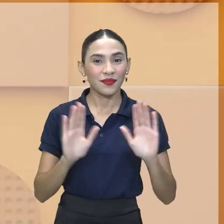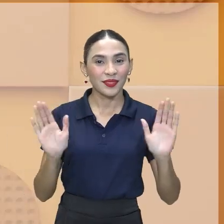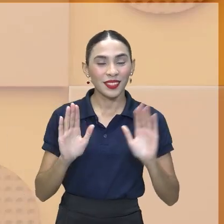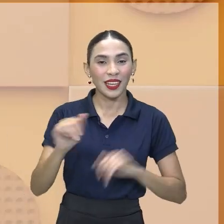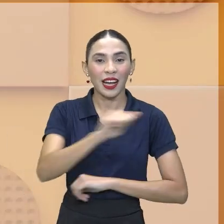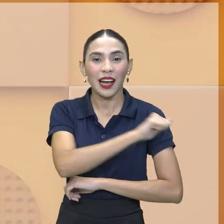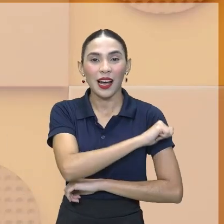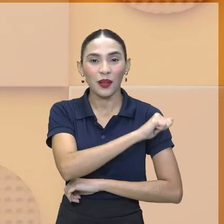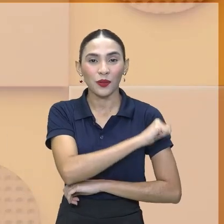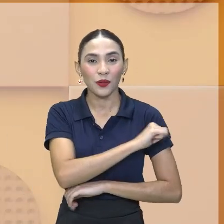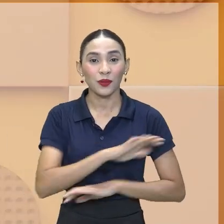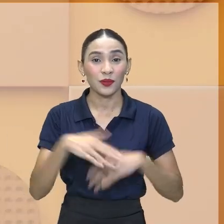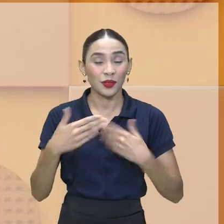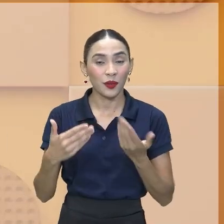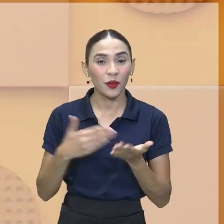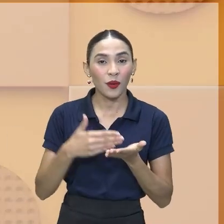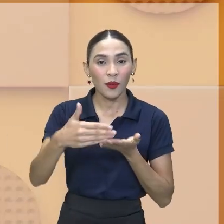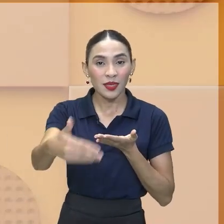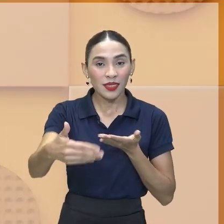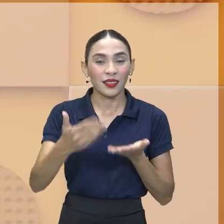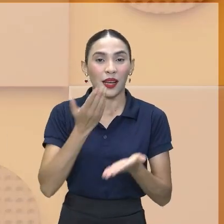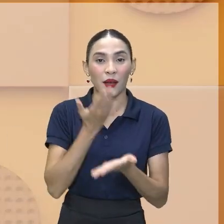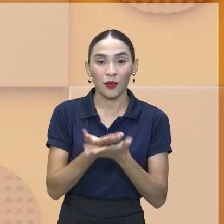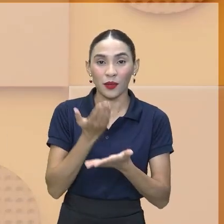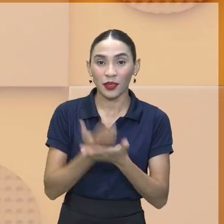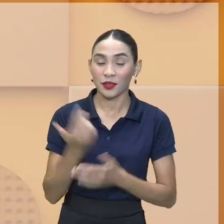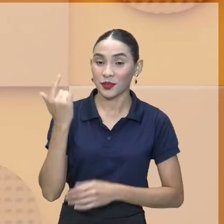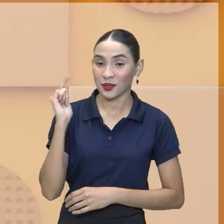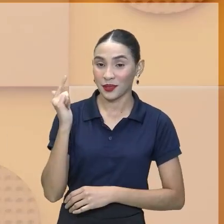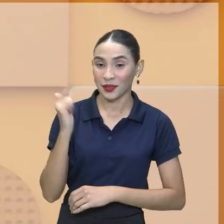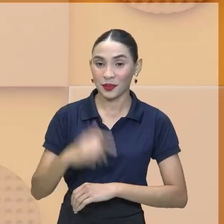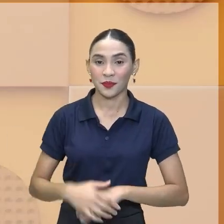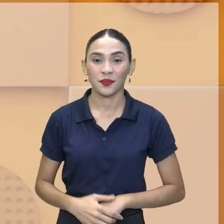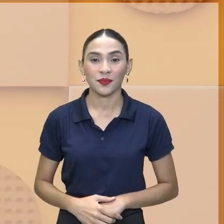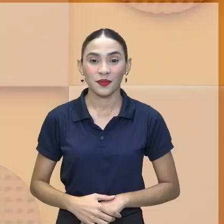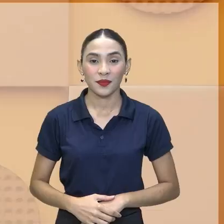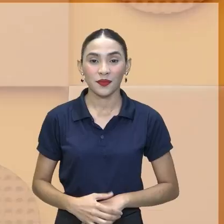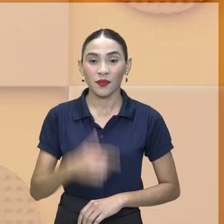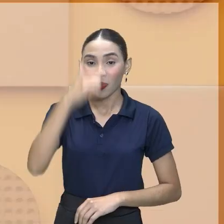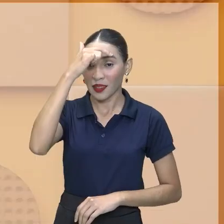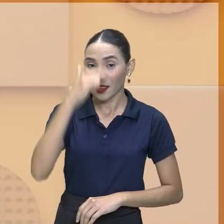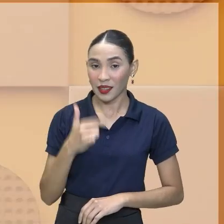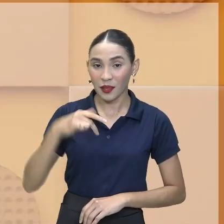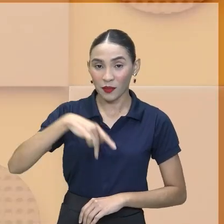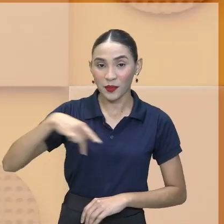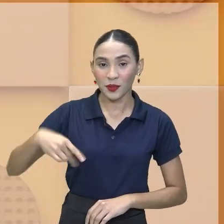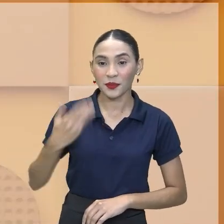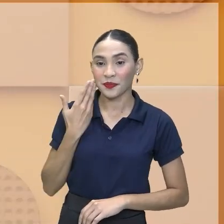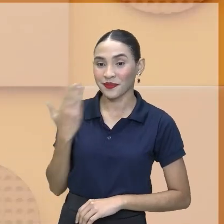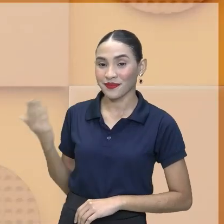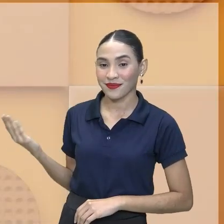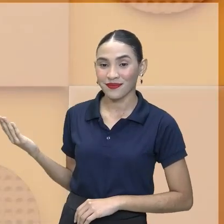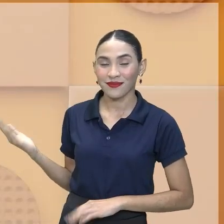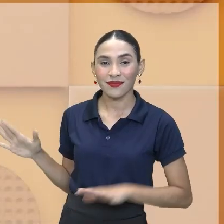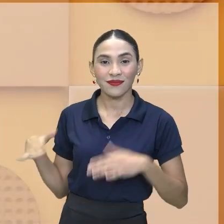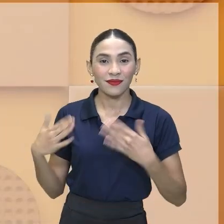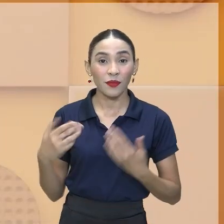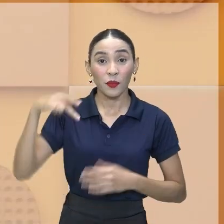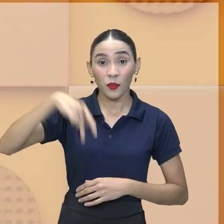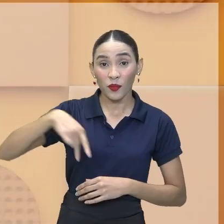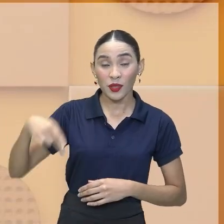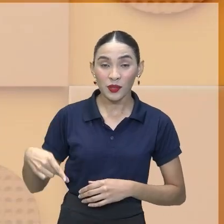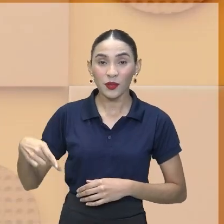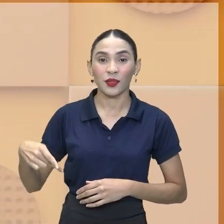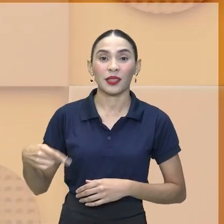Olá, caríssimos alunos, vamos dar início a mais uma aula de Geografia. Eu sou a professora Sandréia Cascais, professora